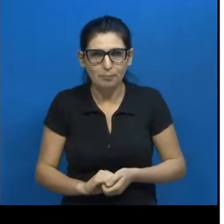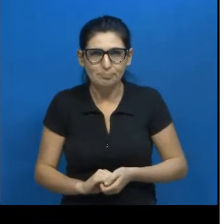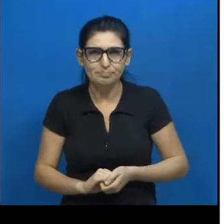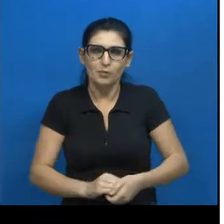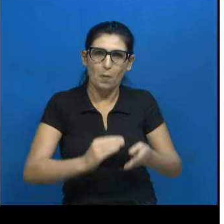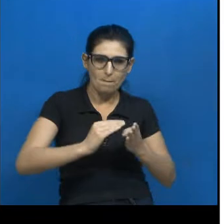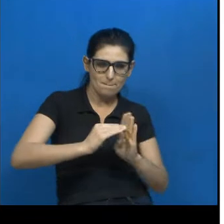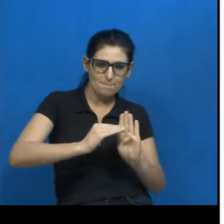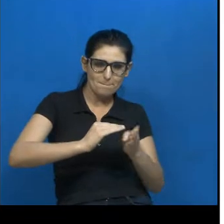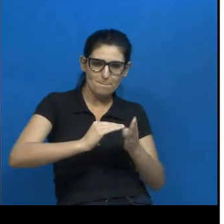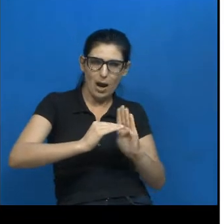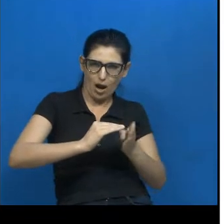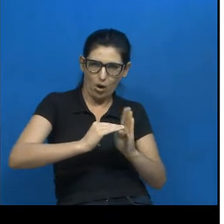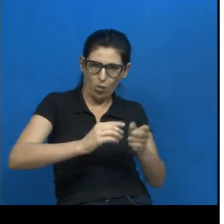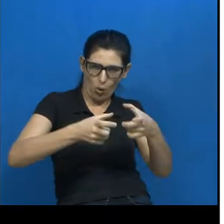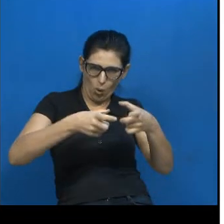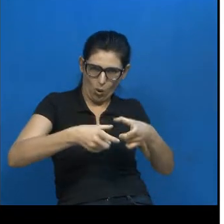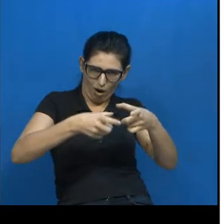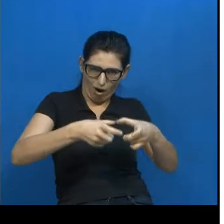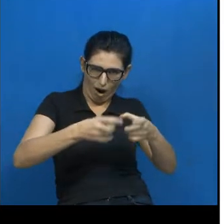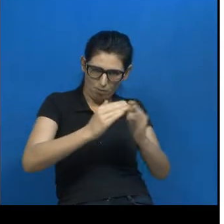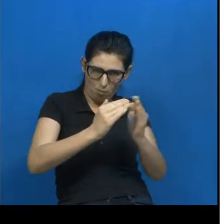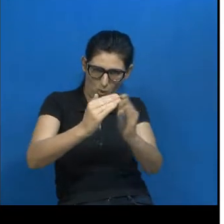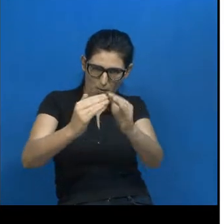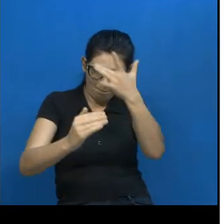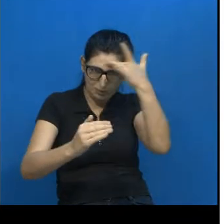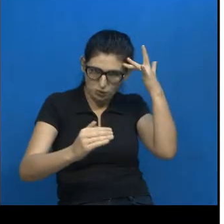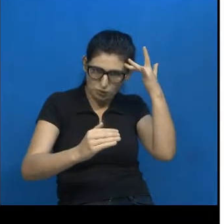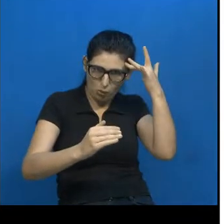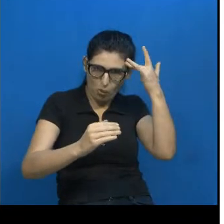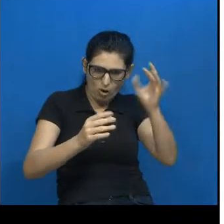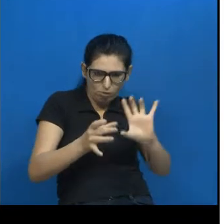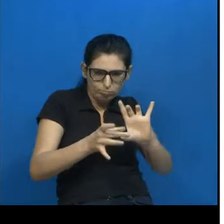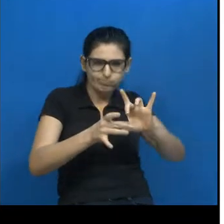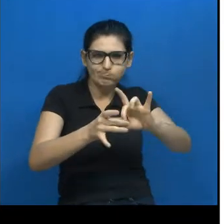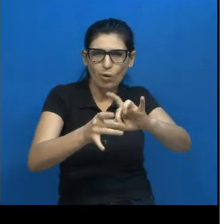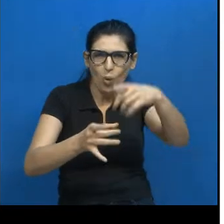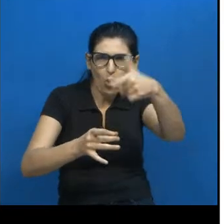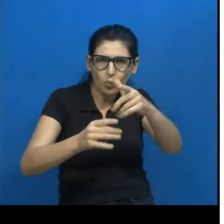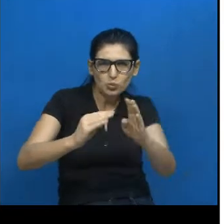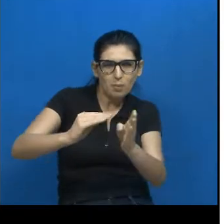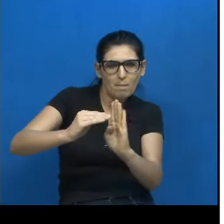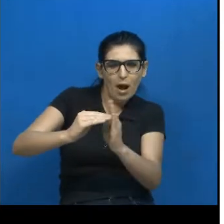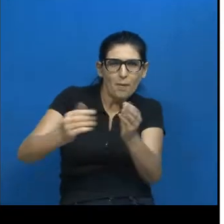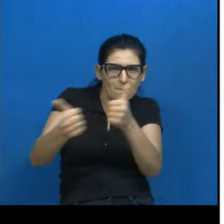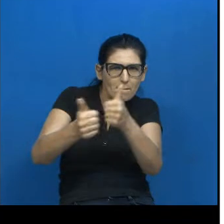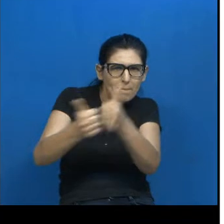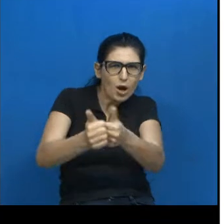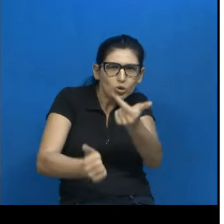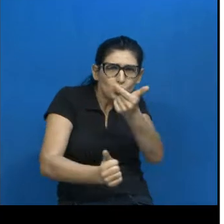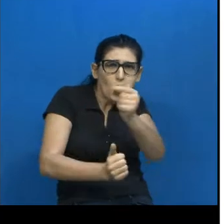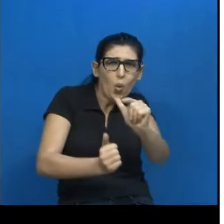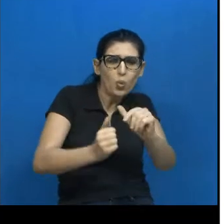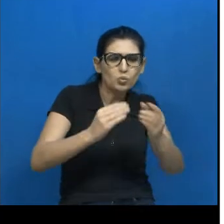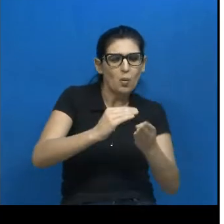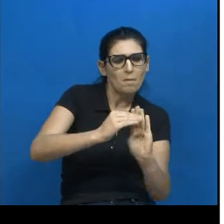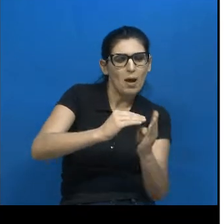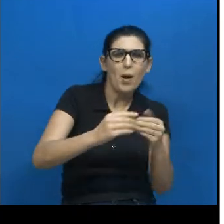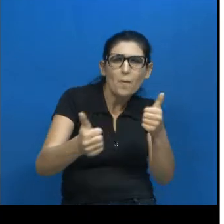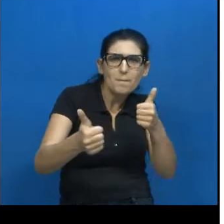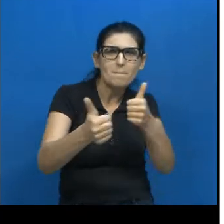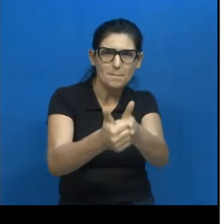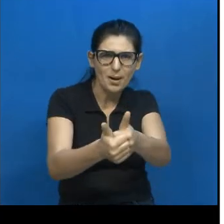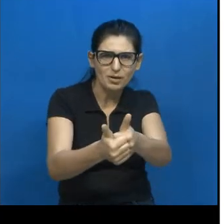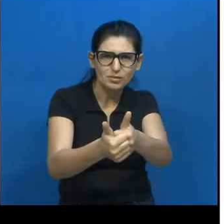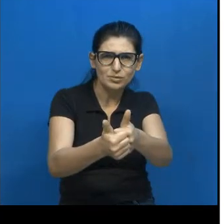um bairro, e esse bairro, ele agrega outros bairros, tá? Então, o nome que está ali, vocês veem aí, as zonas que tem, você